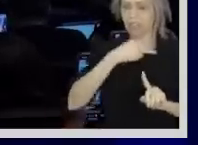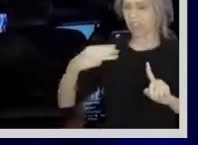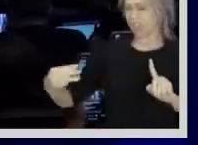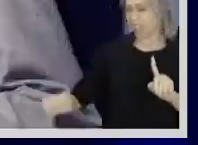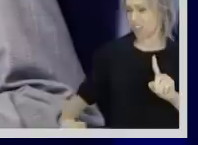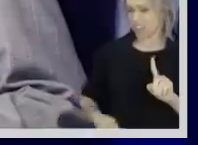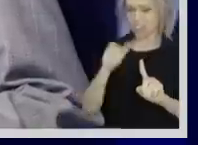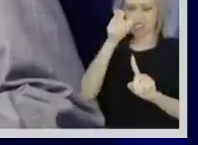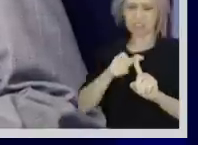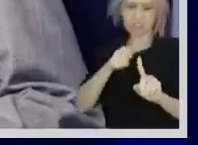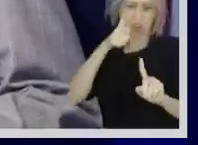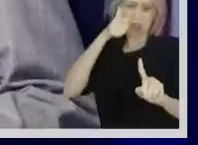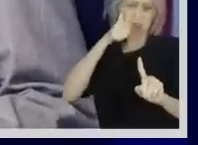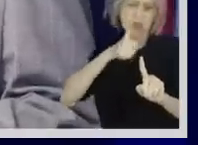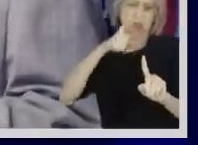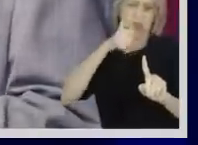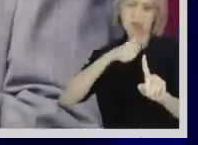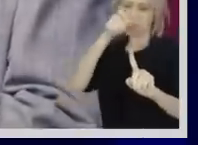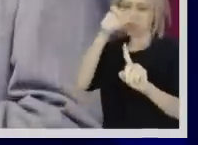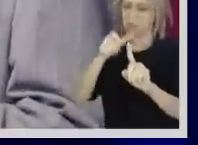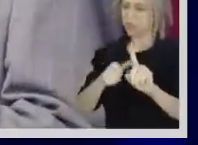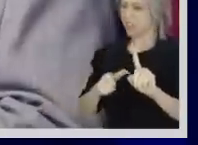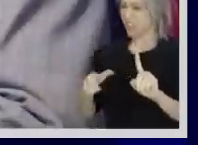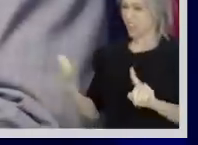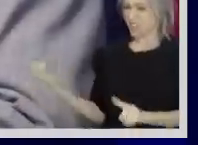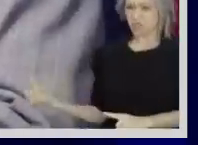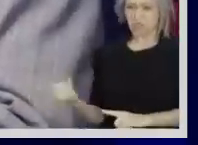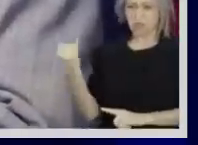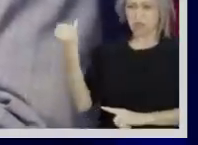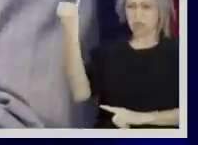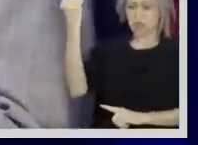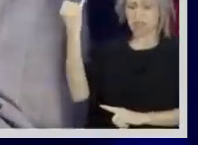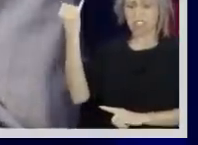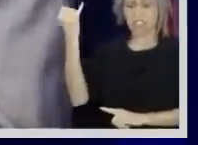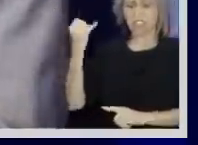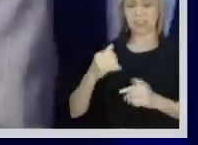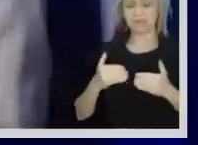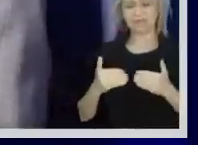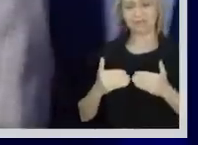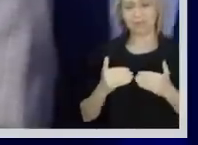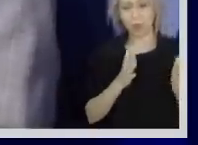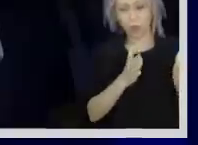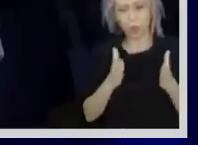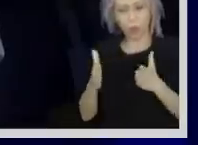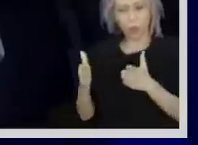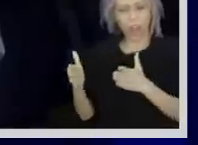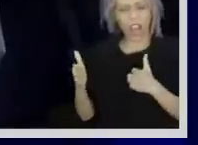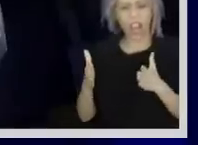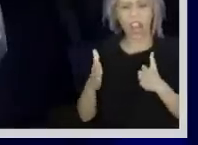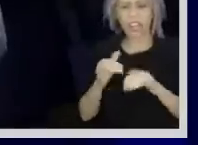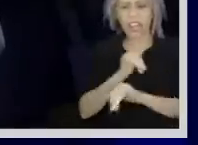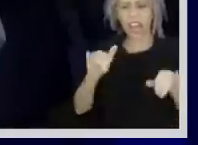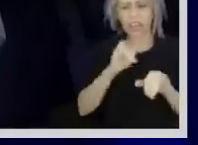Se ela concorrer, talvez, pelo MDB num futuro, a gente pode ter, sim, de fato, uma das maiores opositoras do governo do